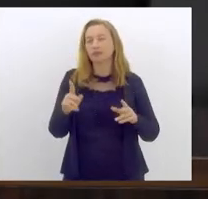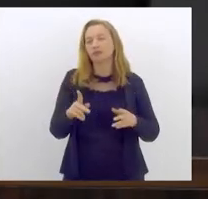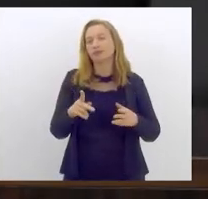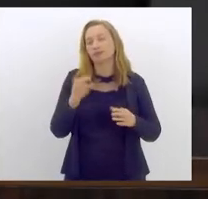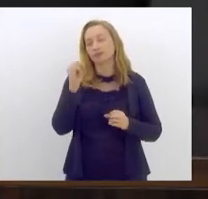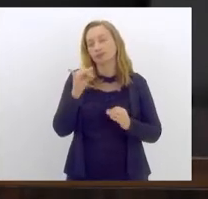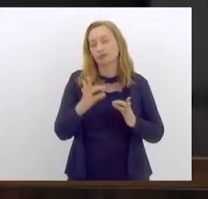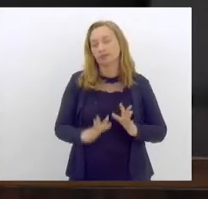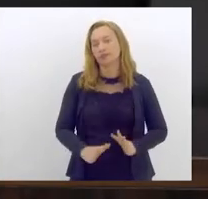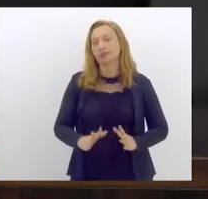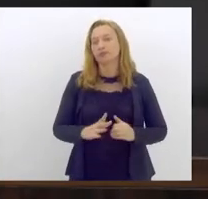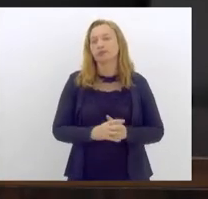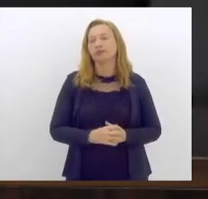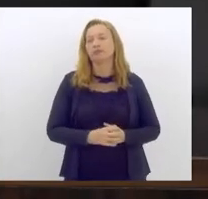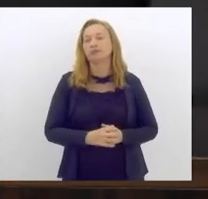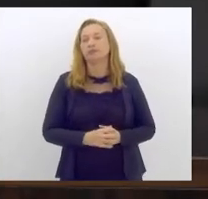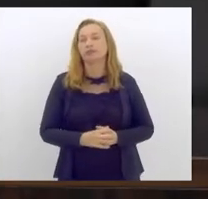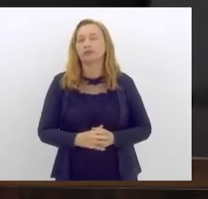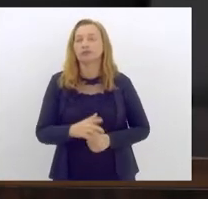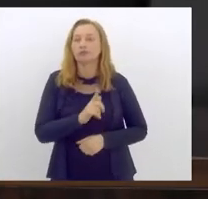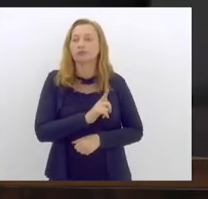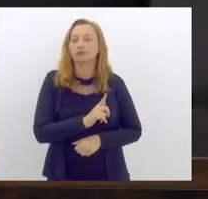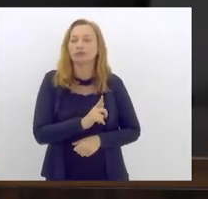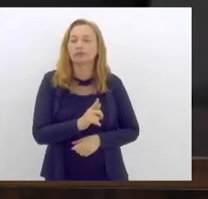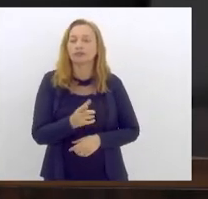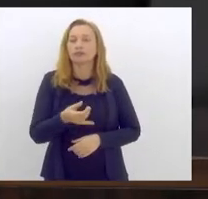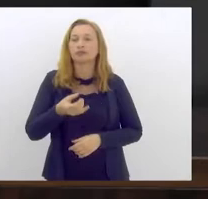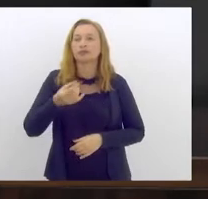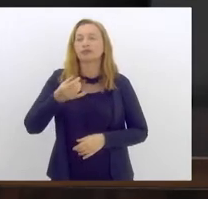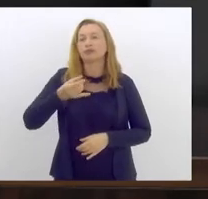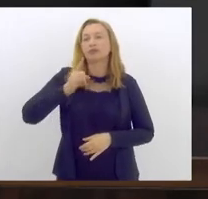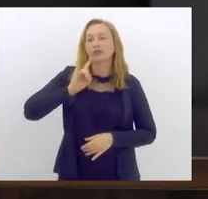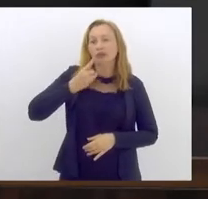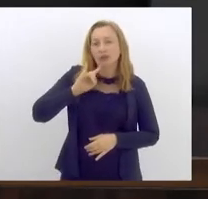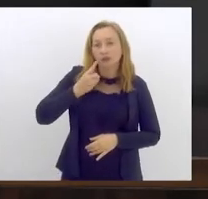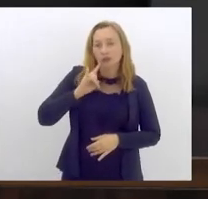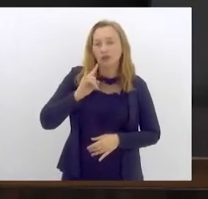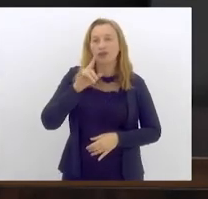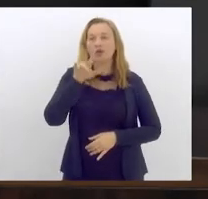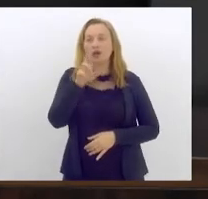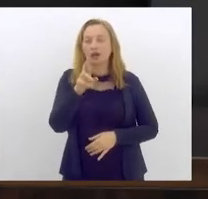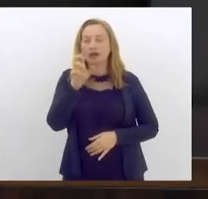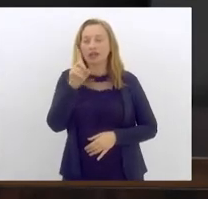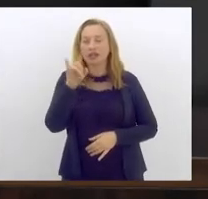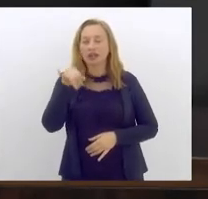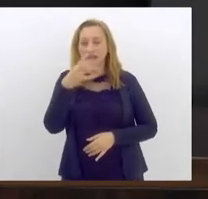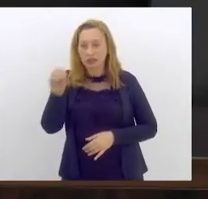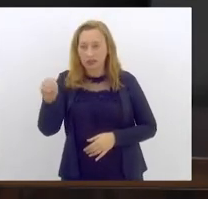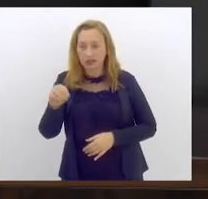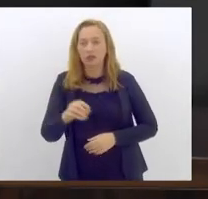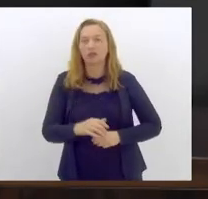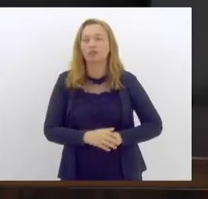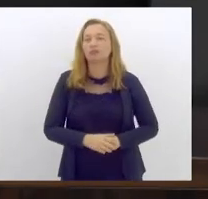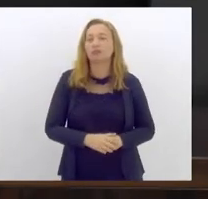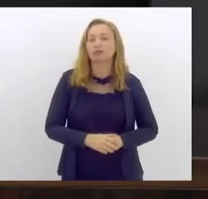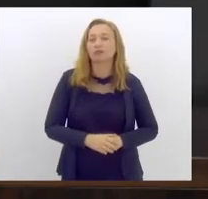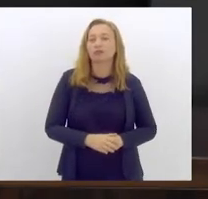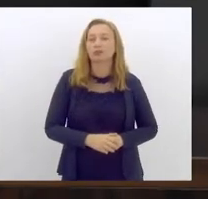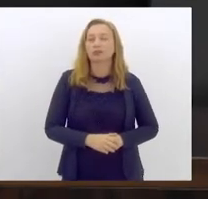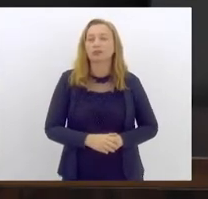assim como a ingestão de bebidas alcoólicas a radiação a exposição